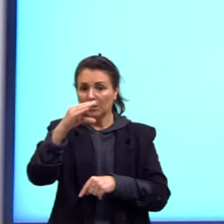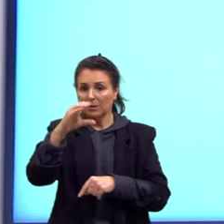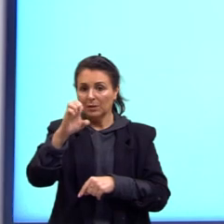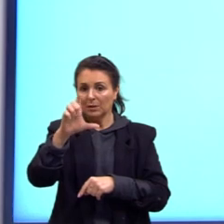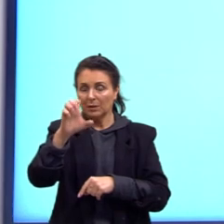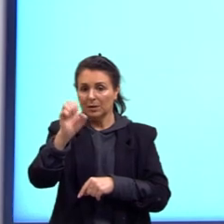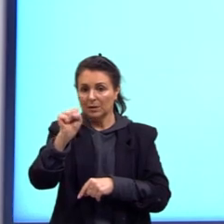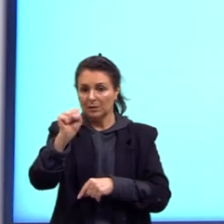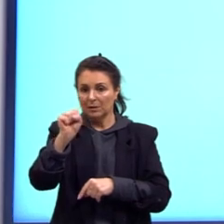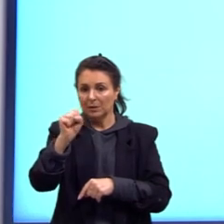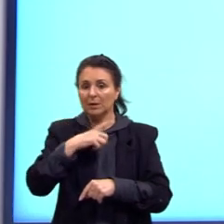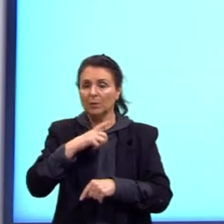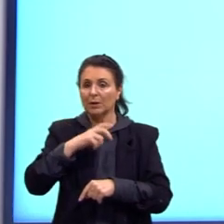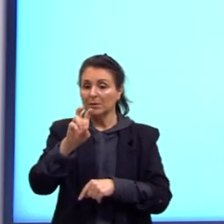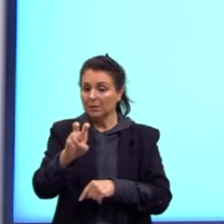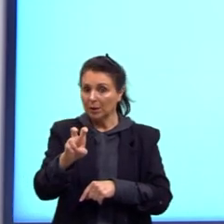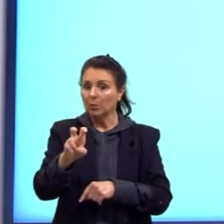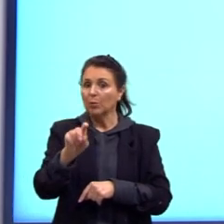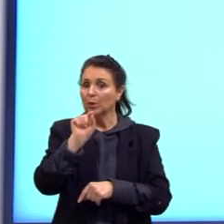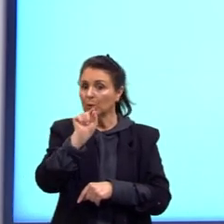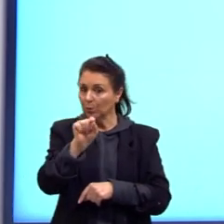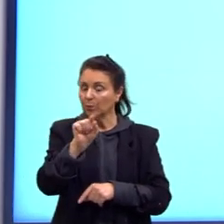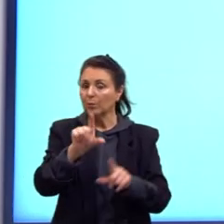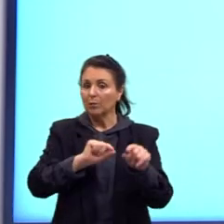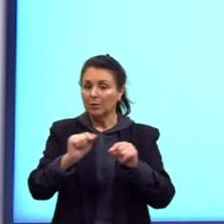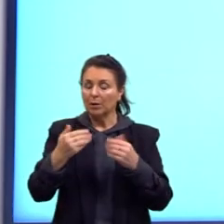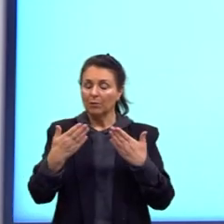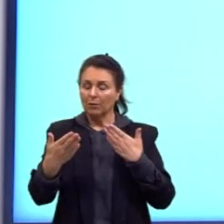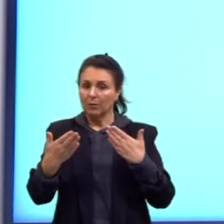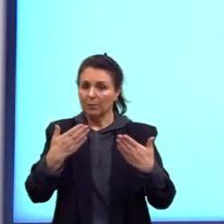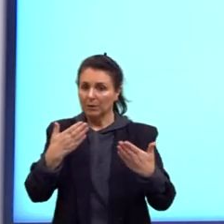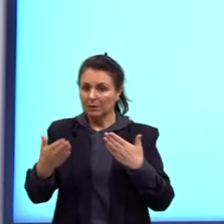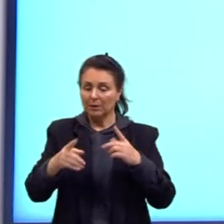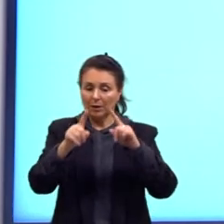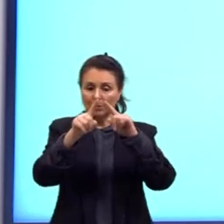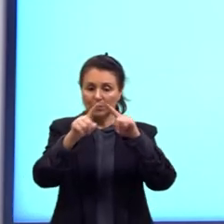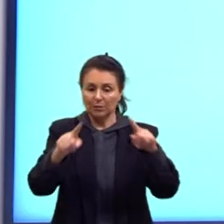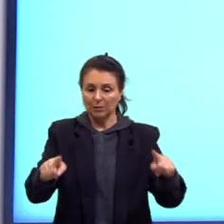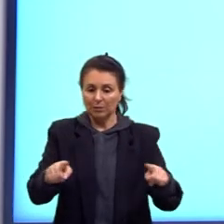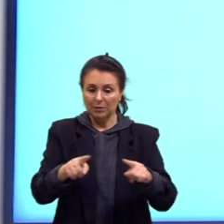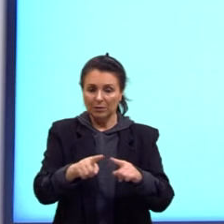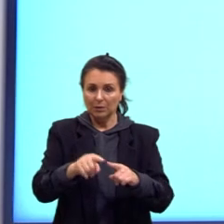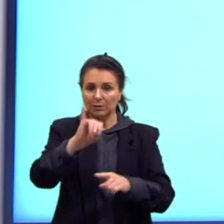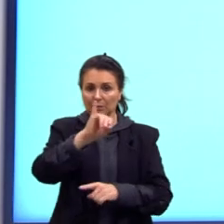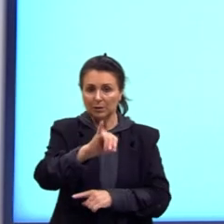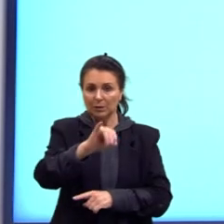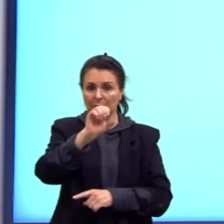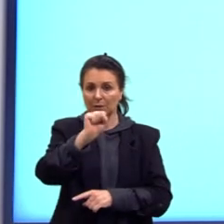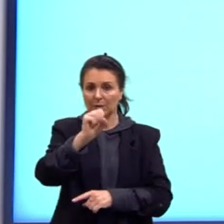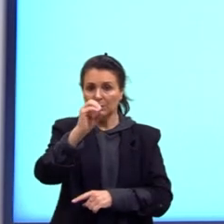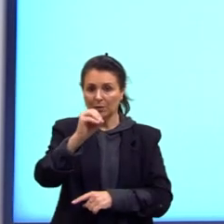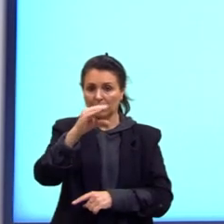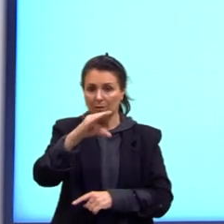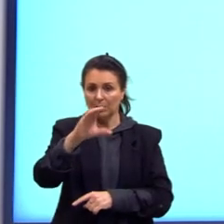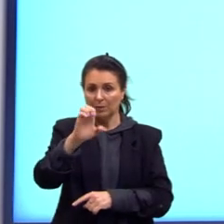cinco alternativas nós vamos analisar quais são Então os triângulos isósceles formados